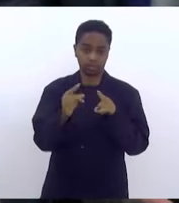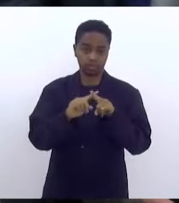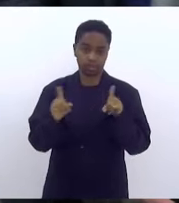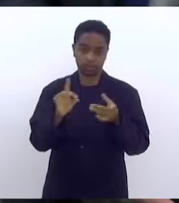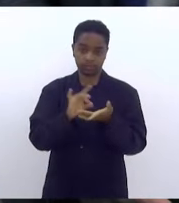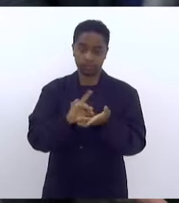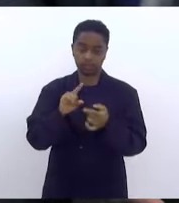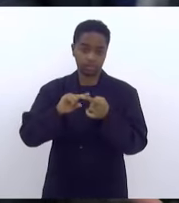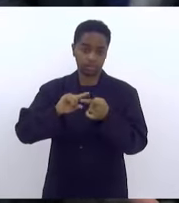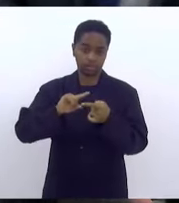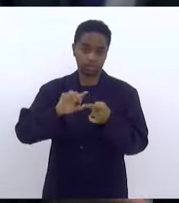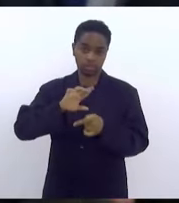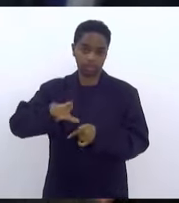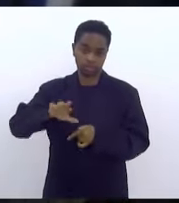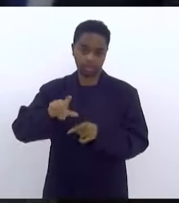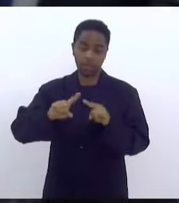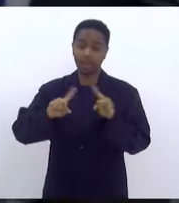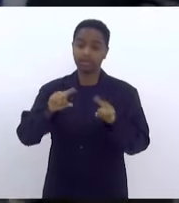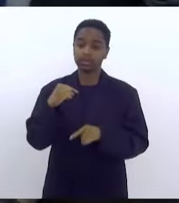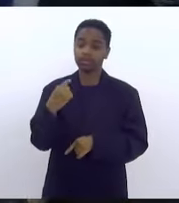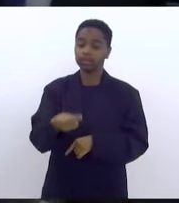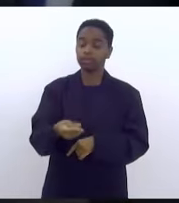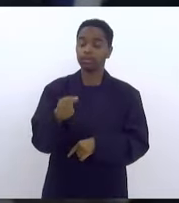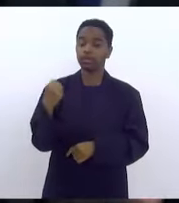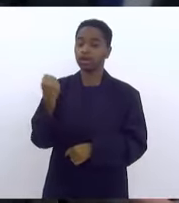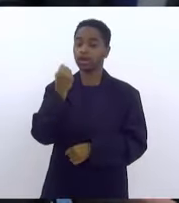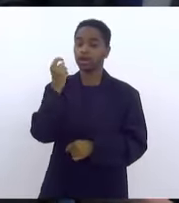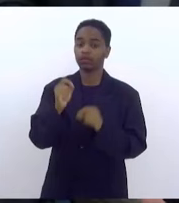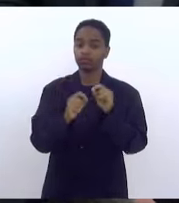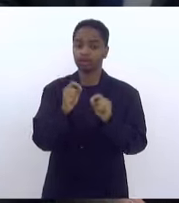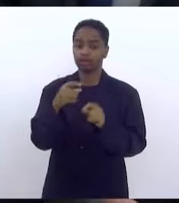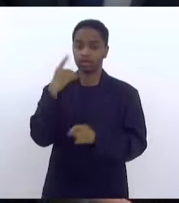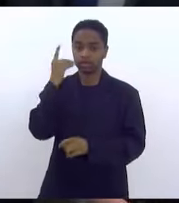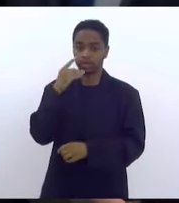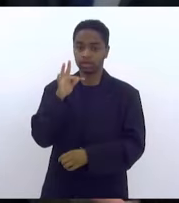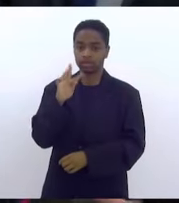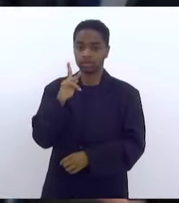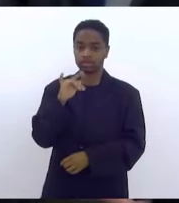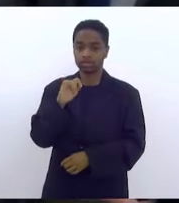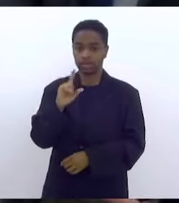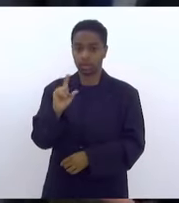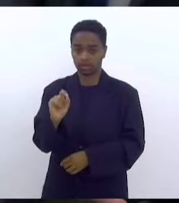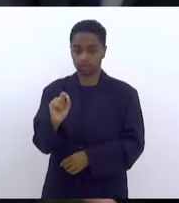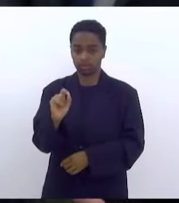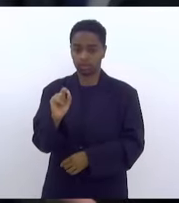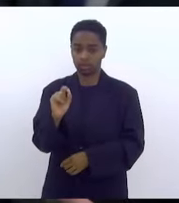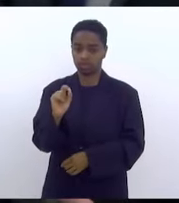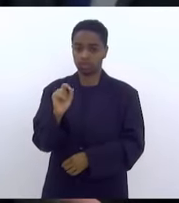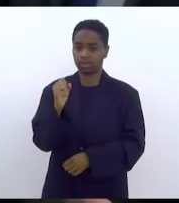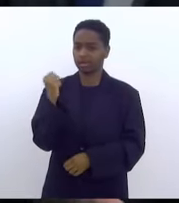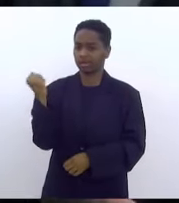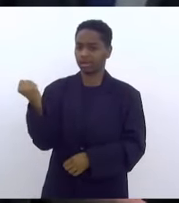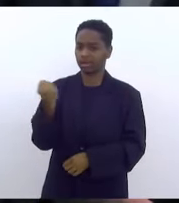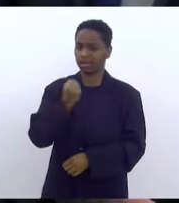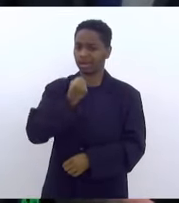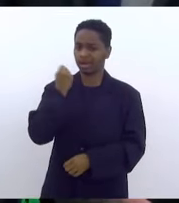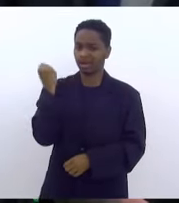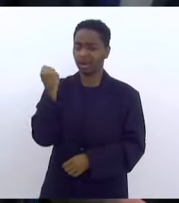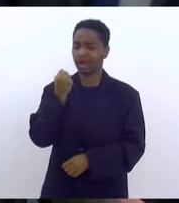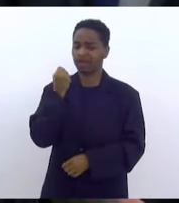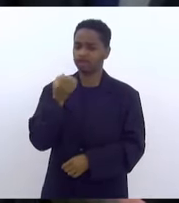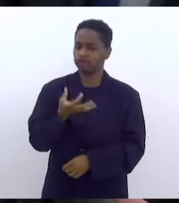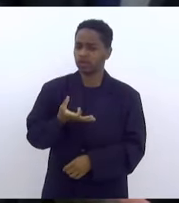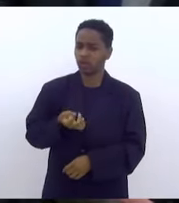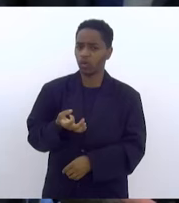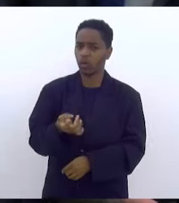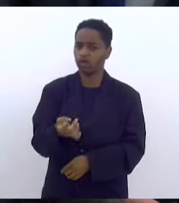aí, posteriormente, o que é mais grave de tudo, presidente? O deputado Thiago Gagliasso foi gravemente,